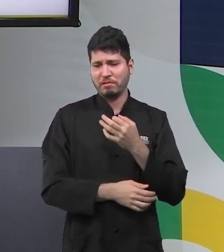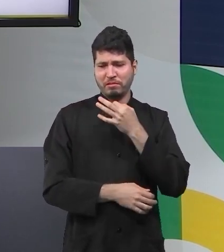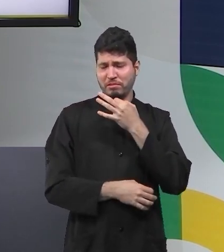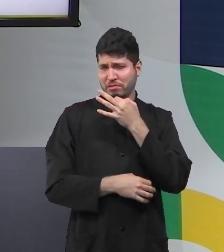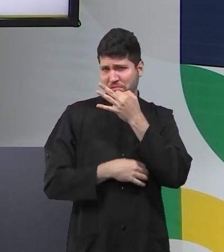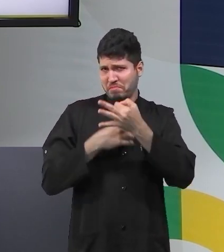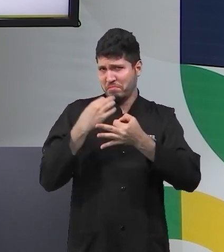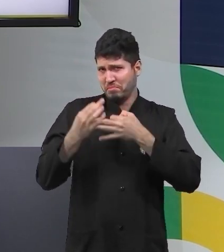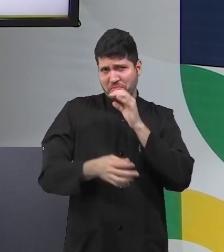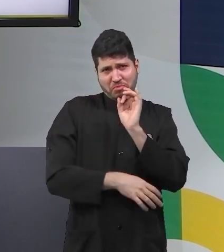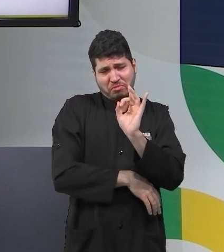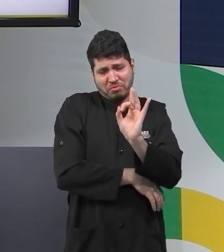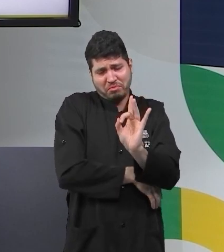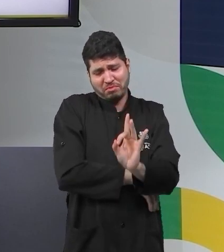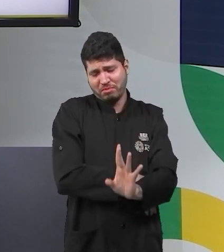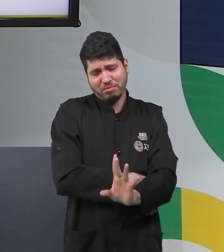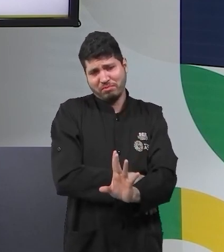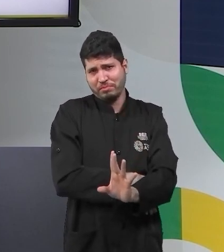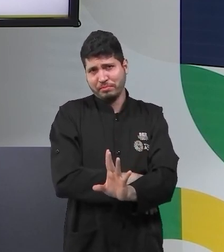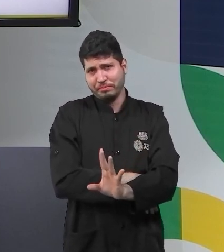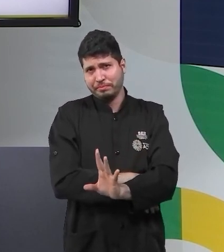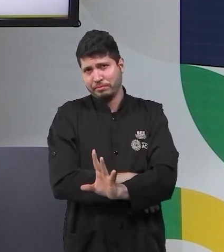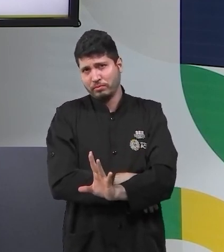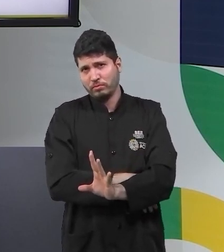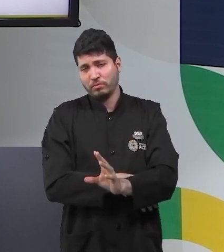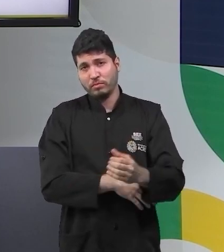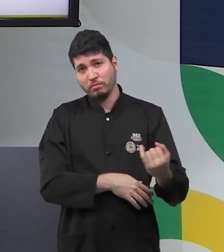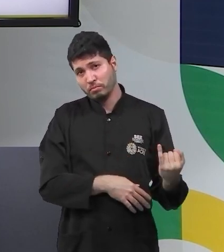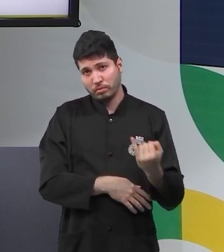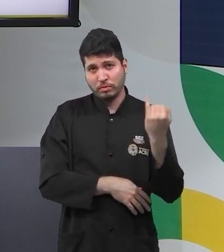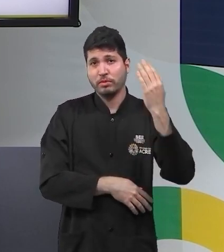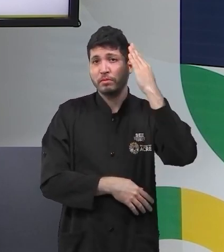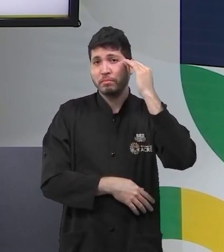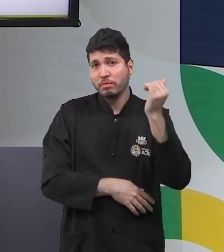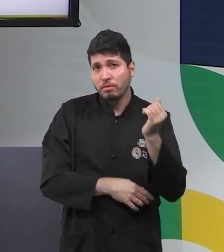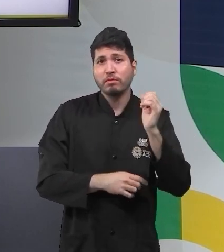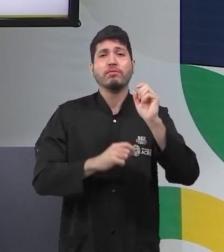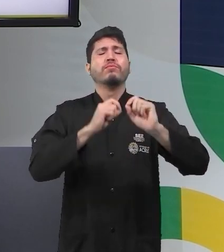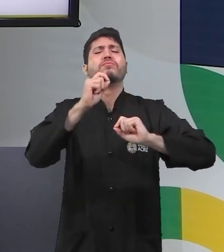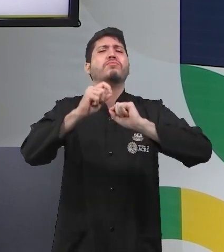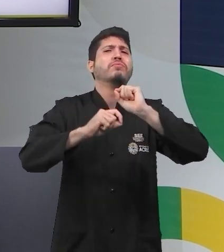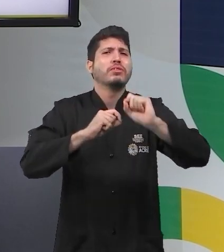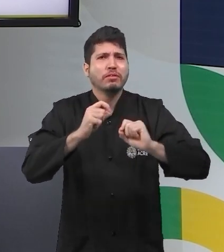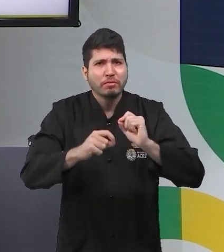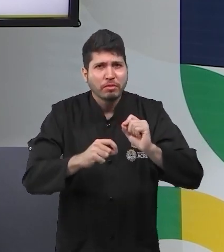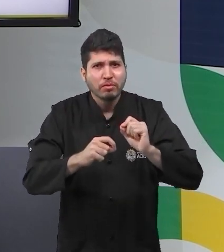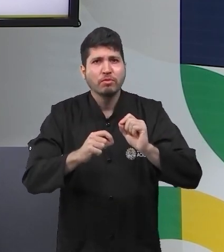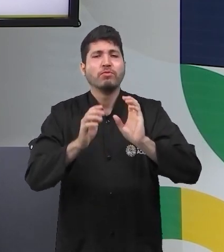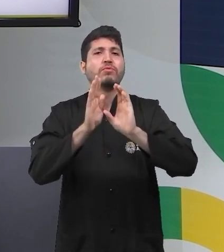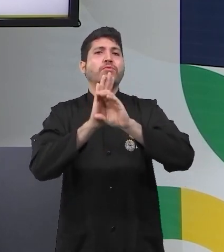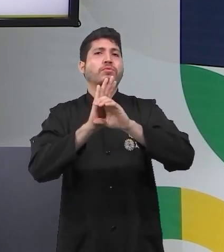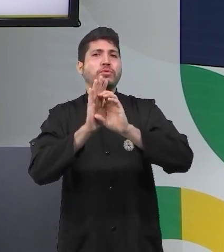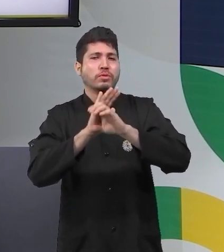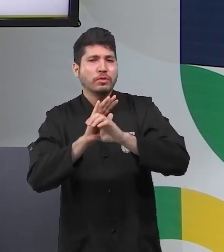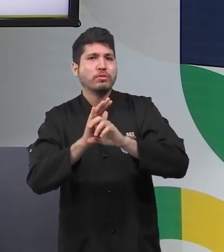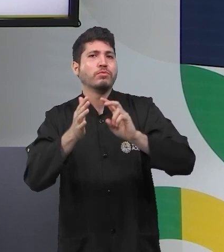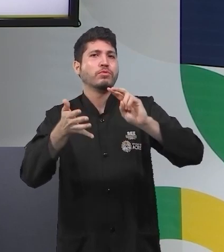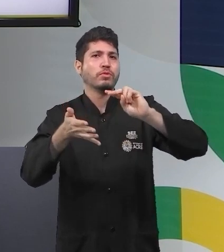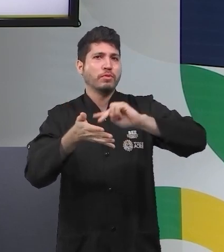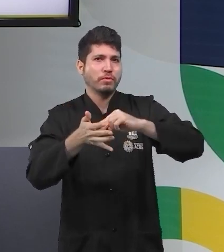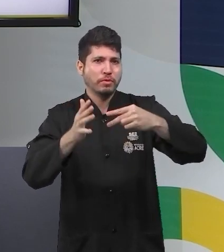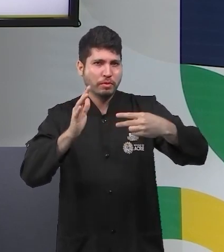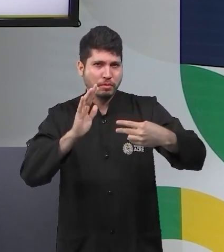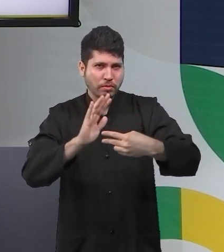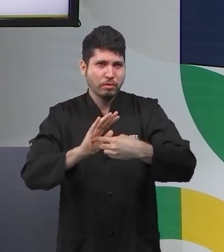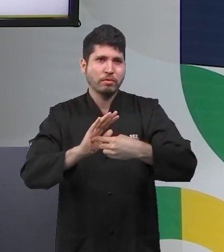ou pior do que outros tipos de prática. O que é importante a gente entender é a concepção do todo como uma